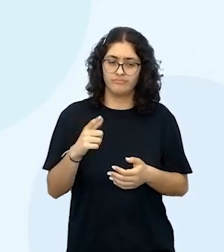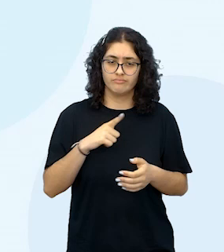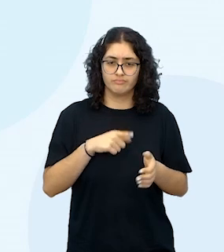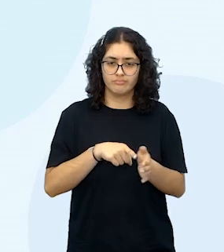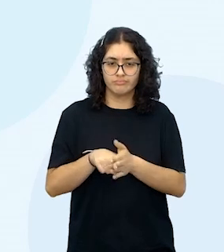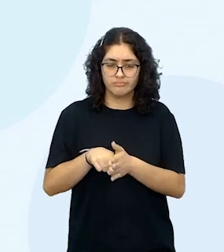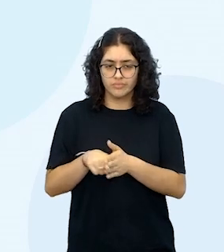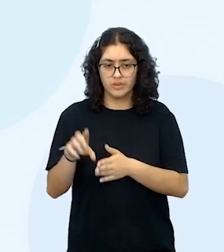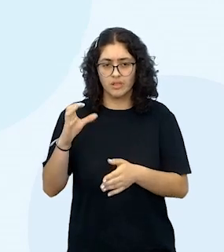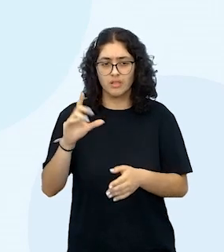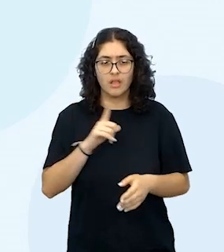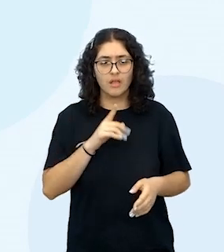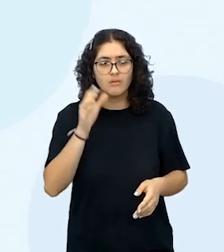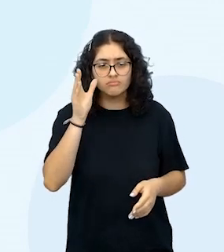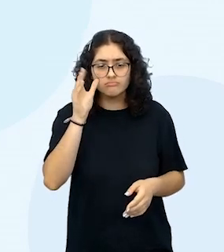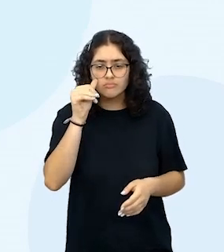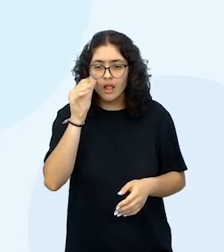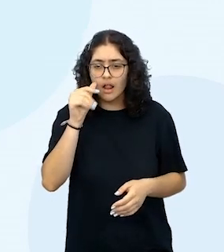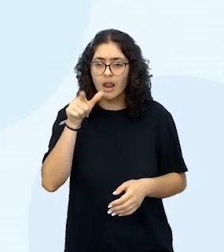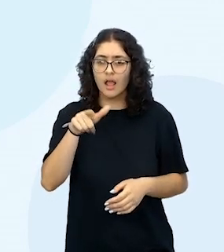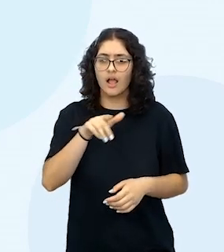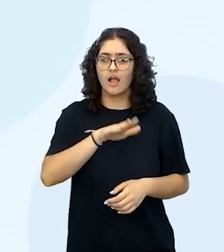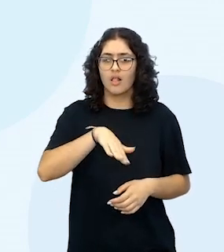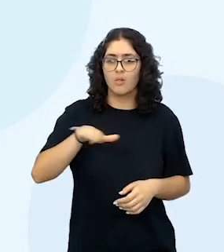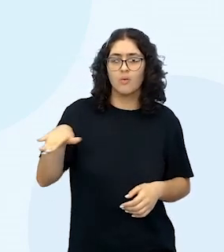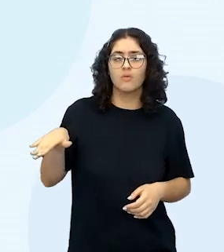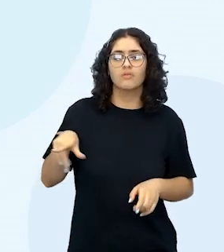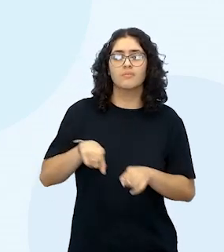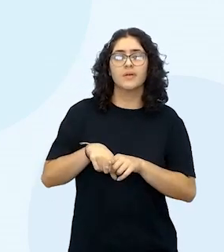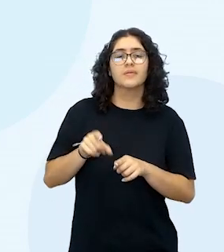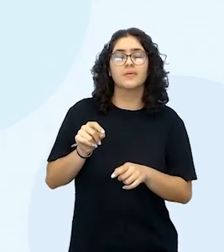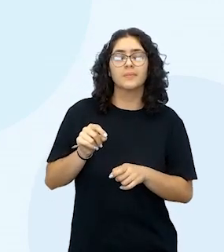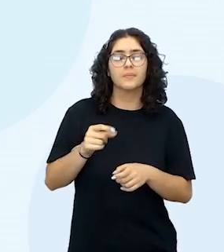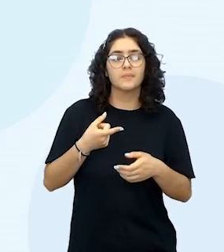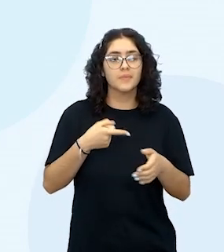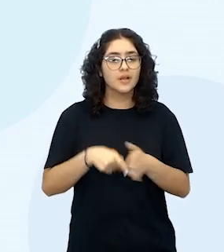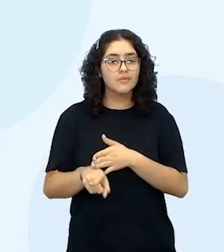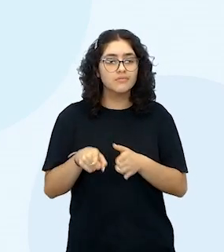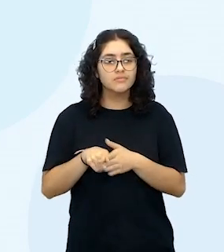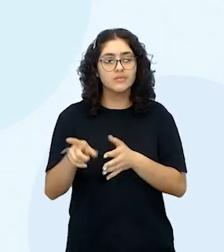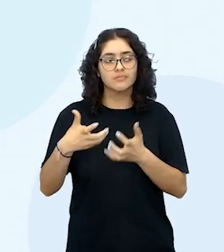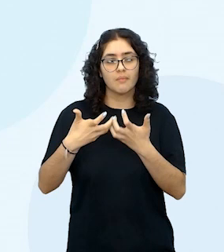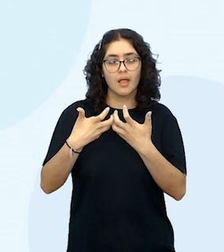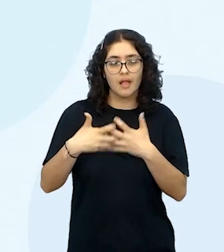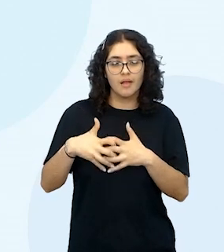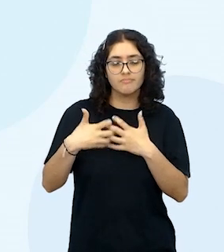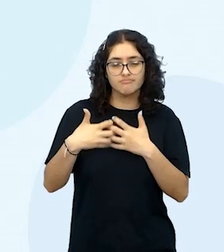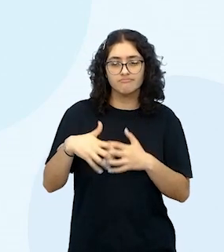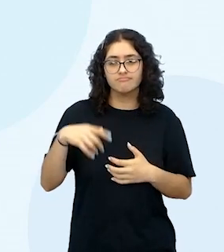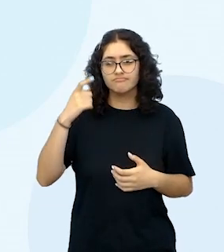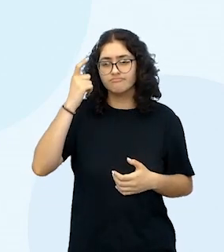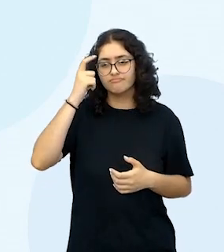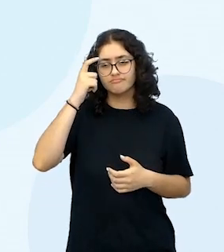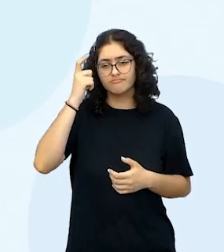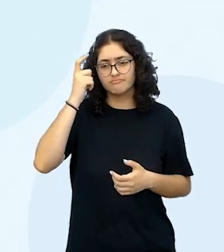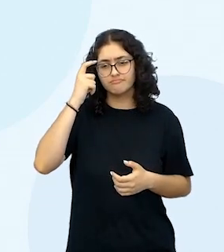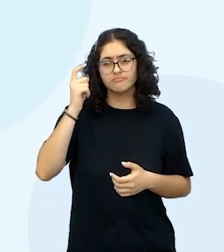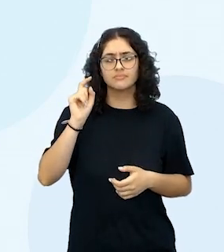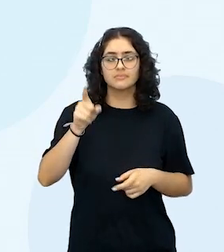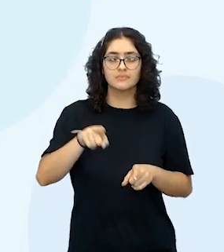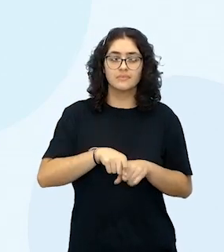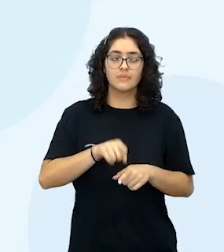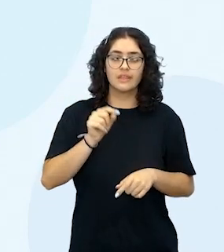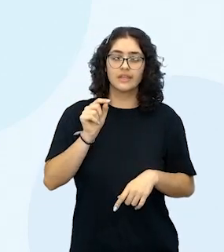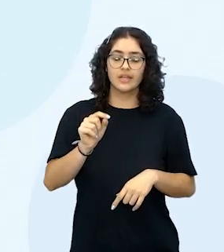a curiosidade dos estudantes a partir da elaboração de perguntas que levem a essa reflexão, né? E isso está articulado aos